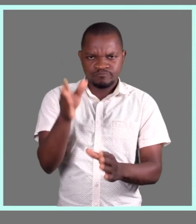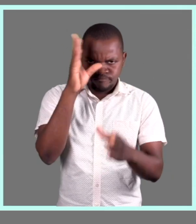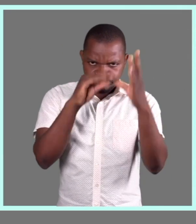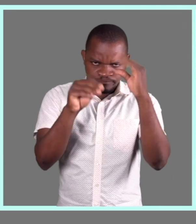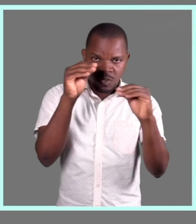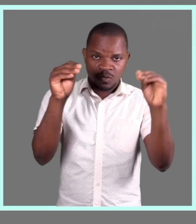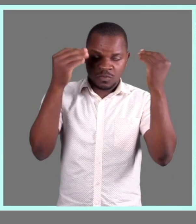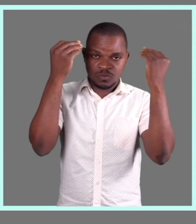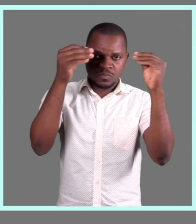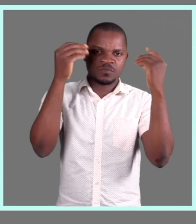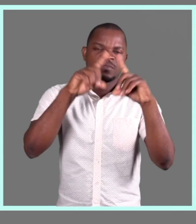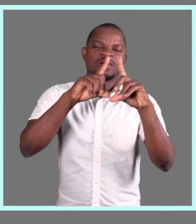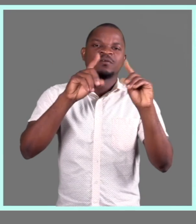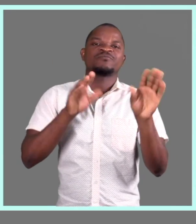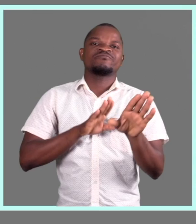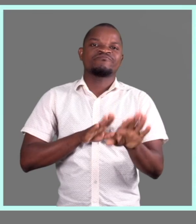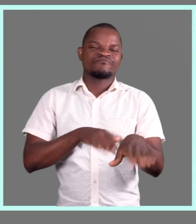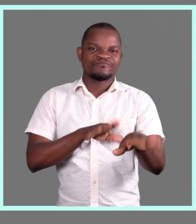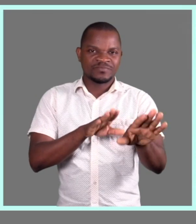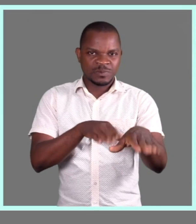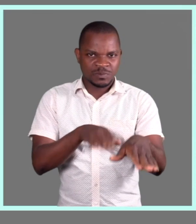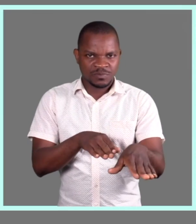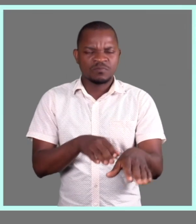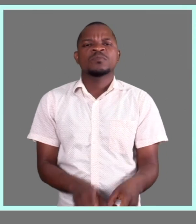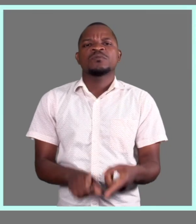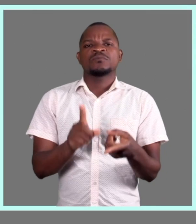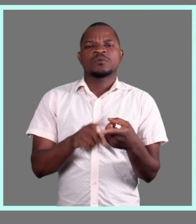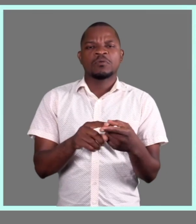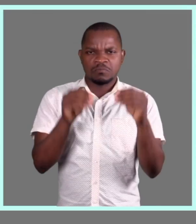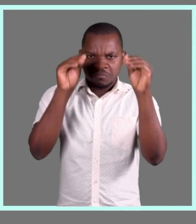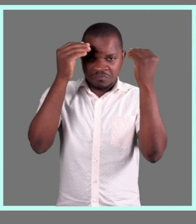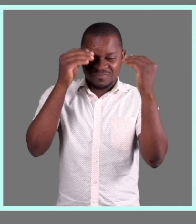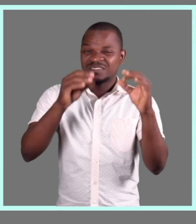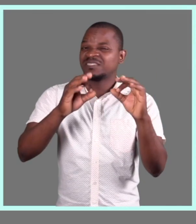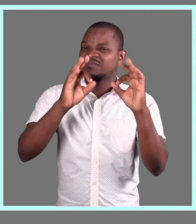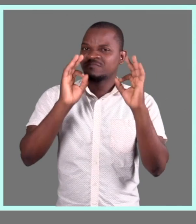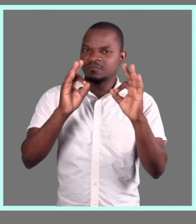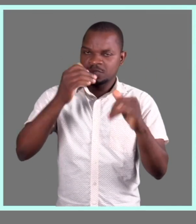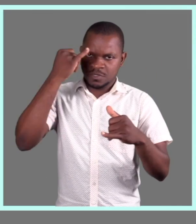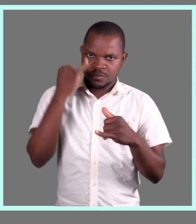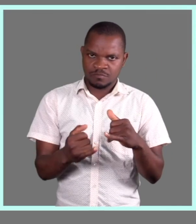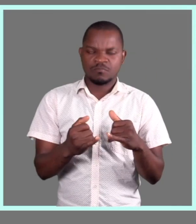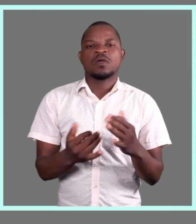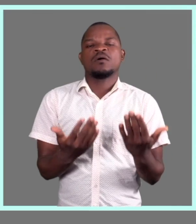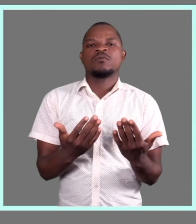conseguiu entrar no curso de corte e costura, e quando